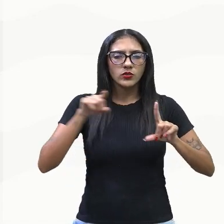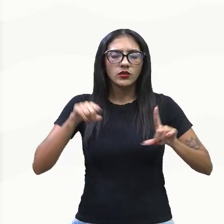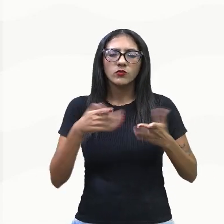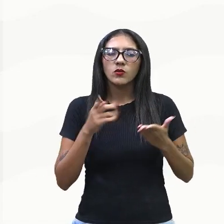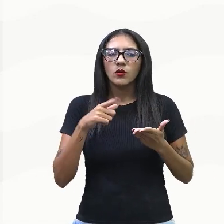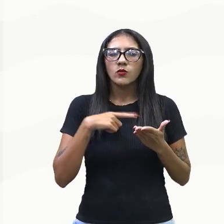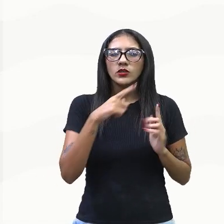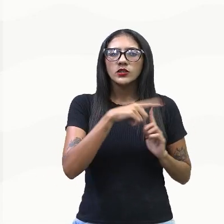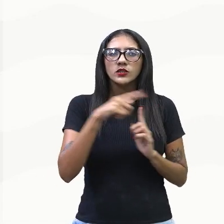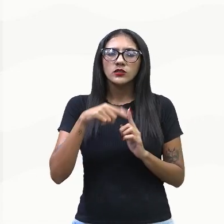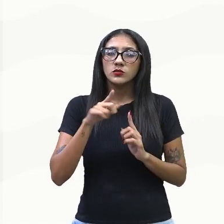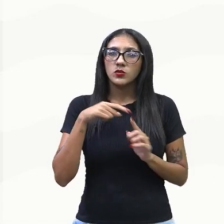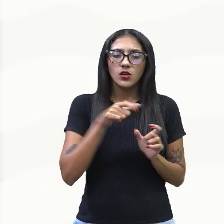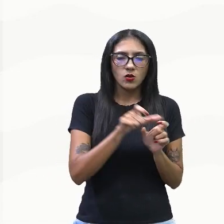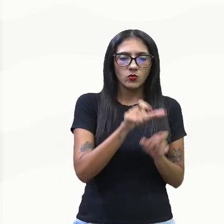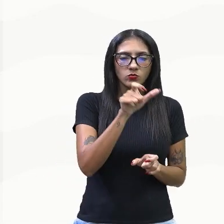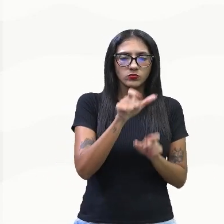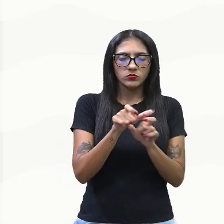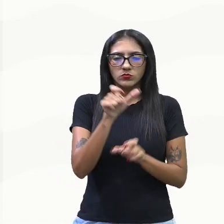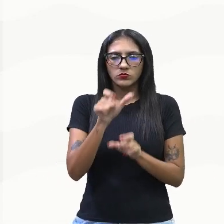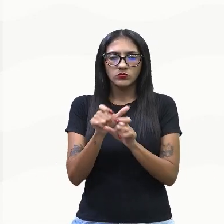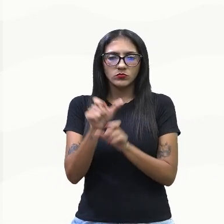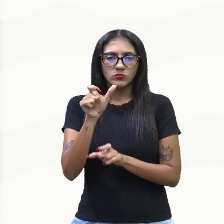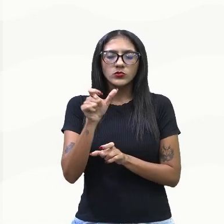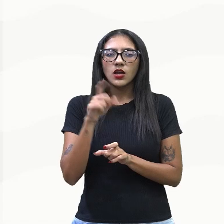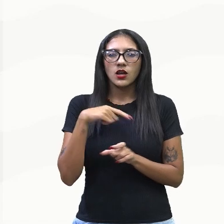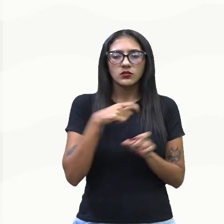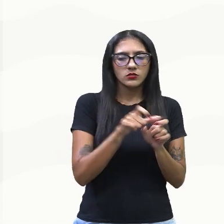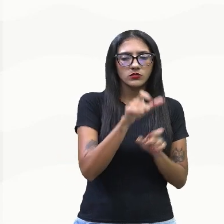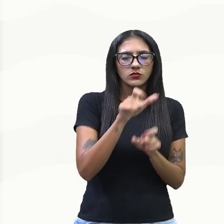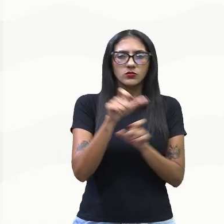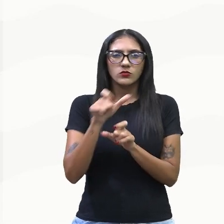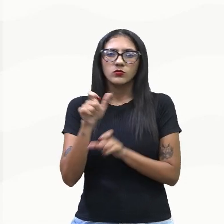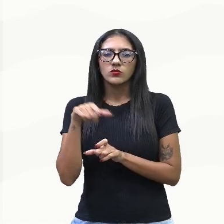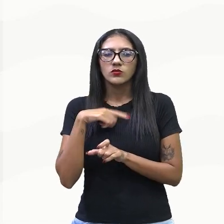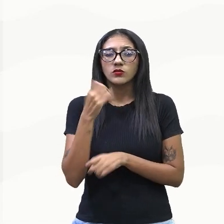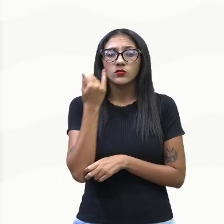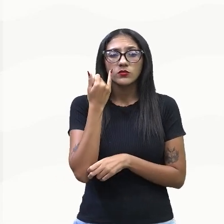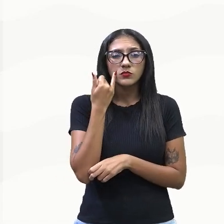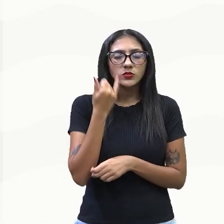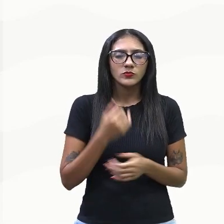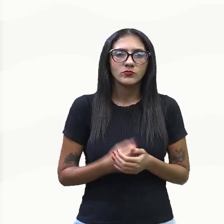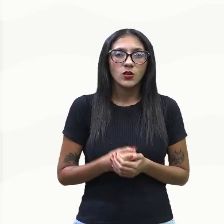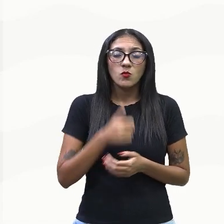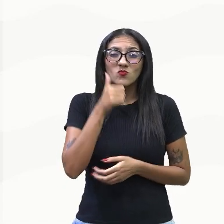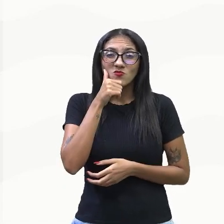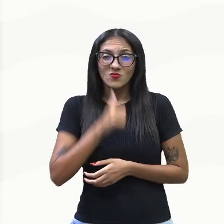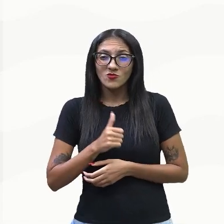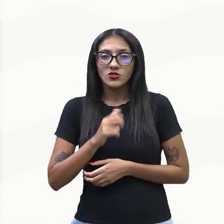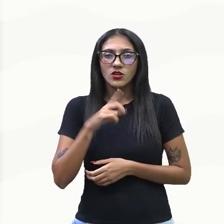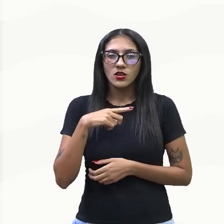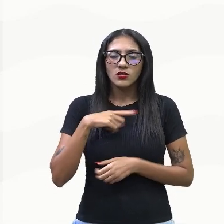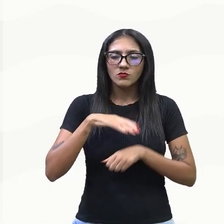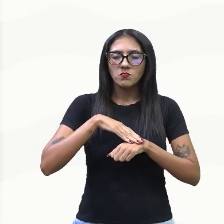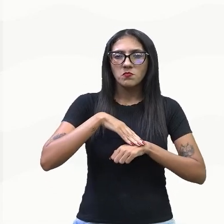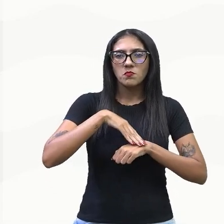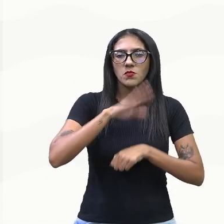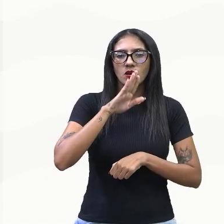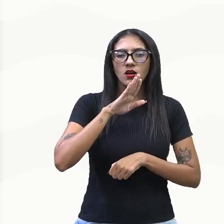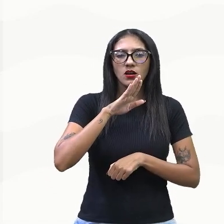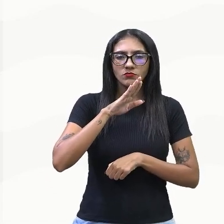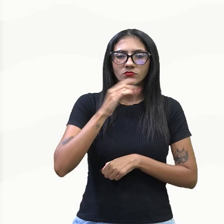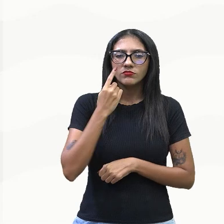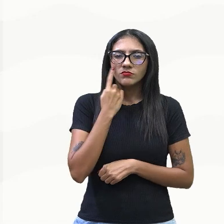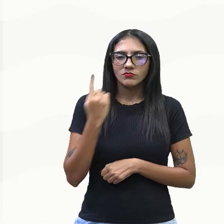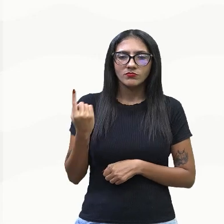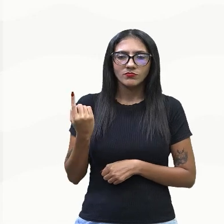gráfico é por coluna. E as colunas indicam que as mulheres têm mais obesidade que os homens. Percebem aí pela cor do